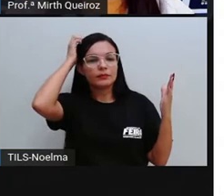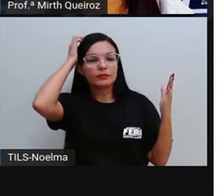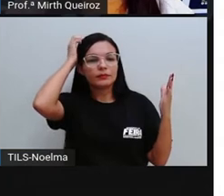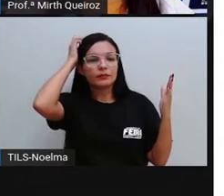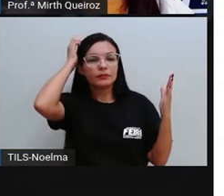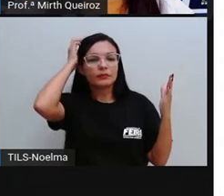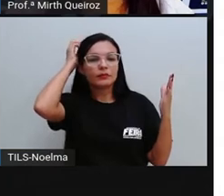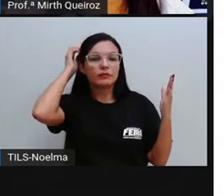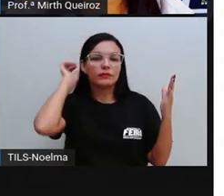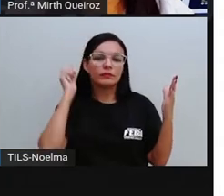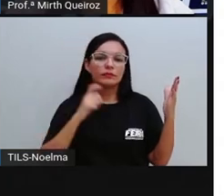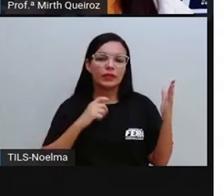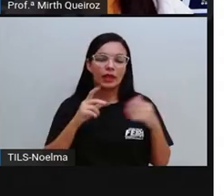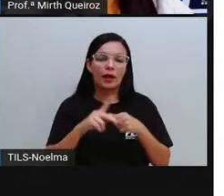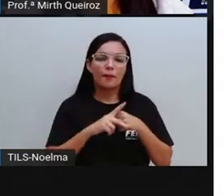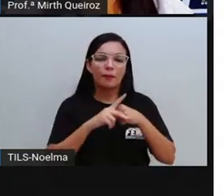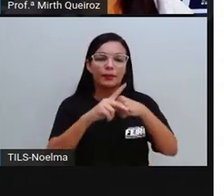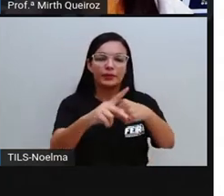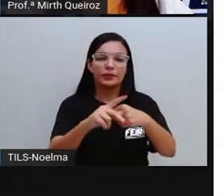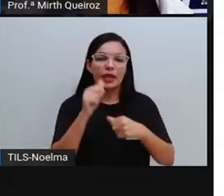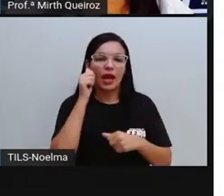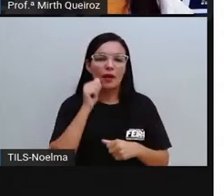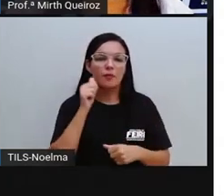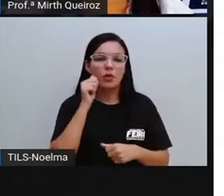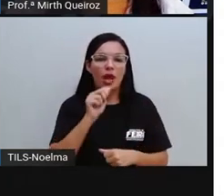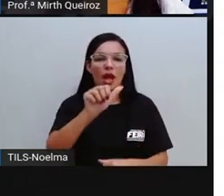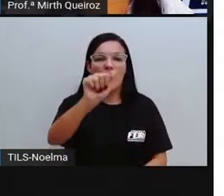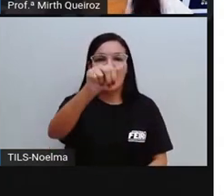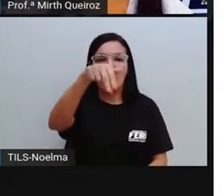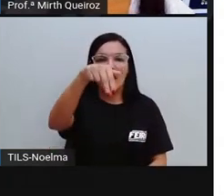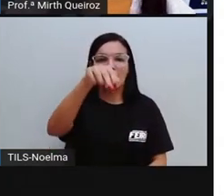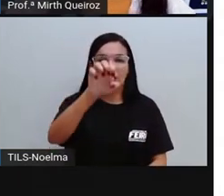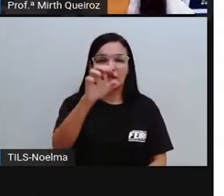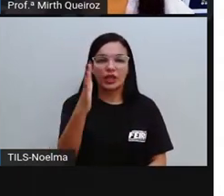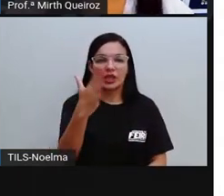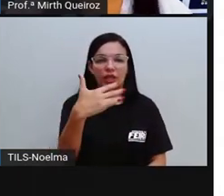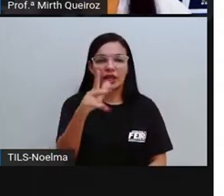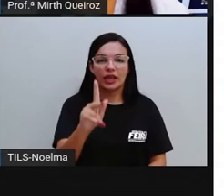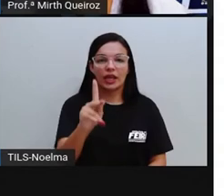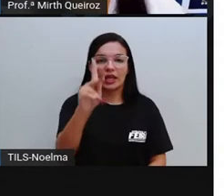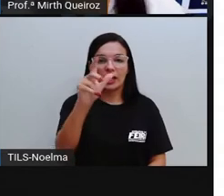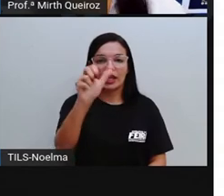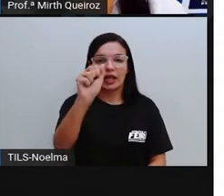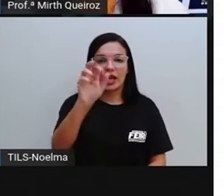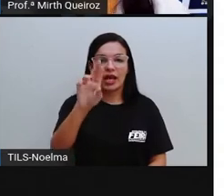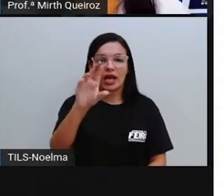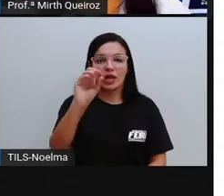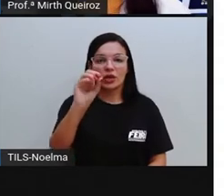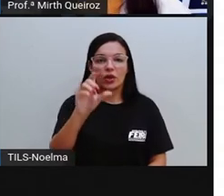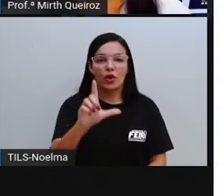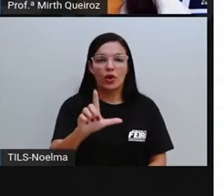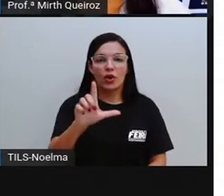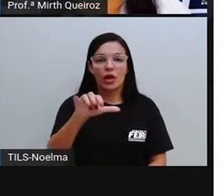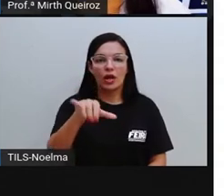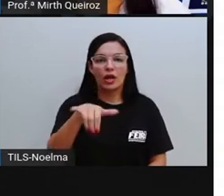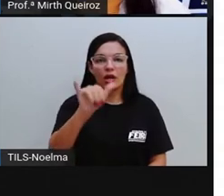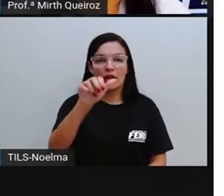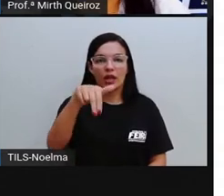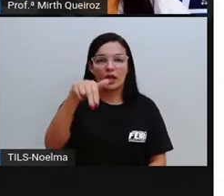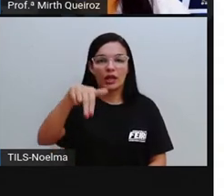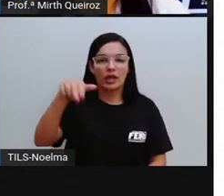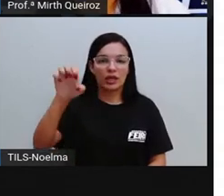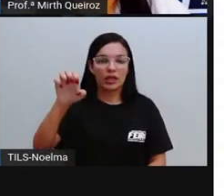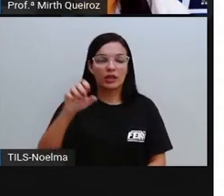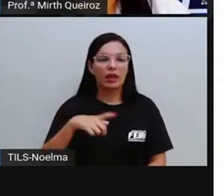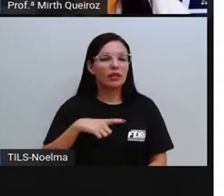de cordel, a poesia aí escrita pela poetisa Ana Caroline, onde nós temos o seguinte. Para escrever um cordel é